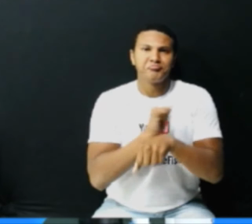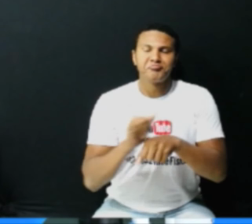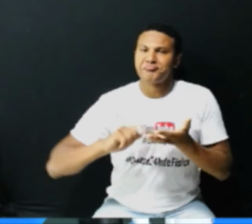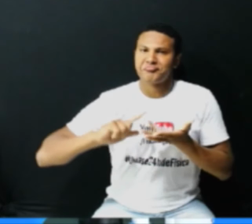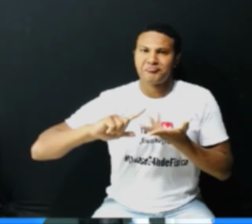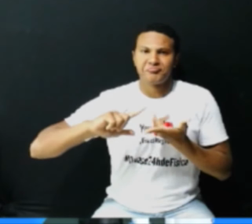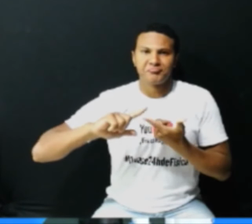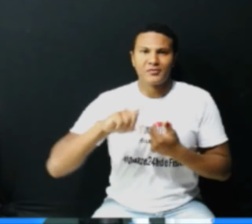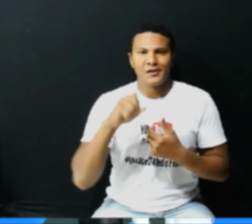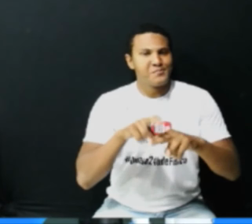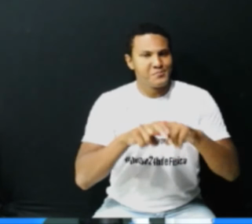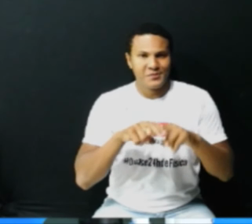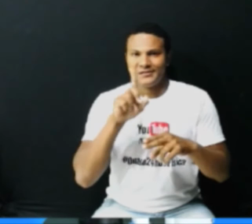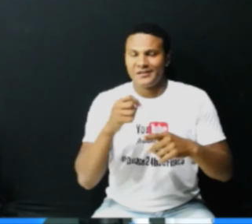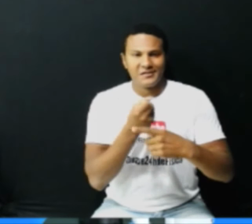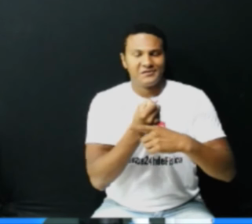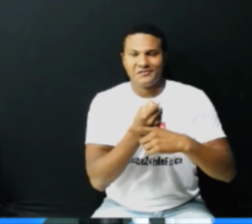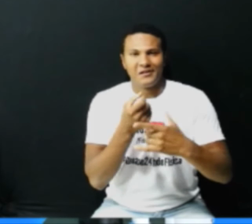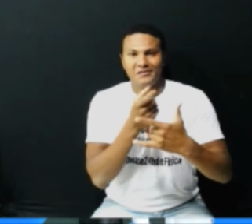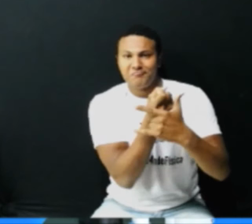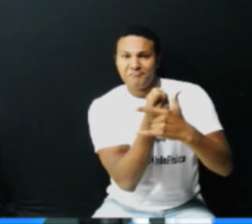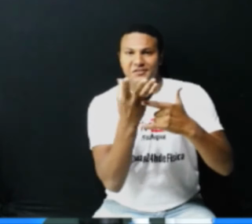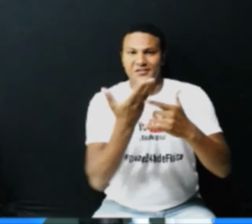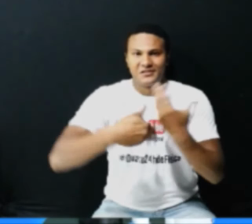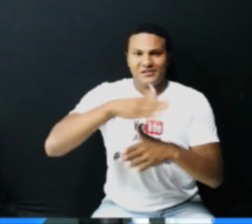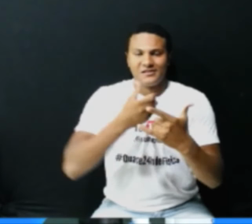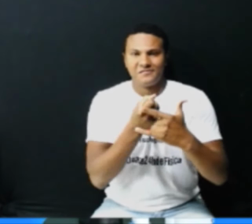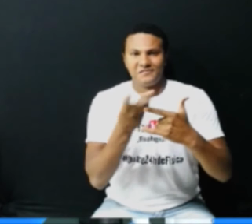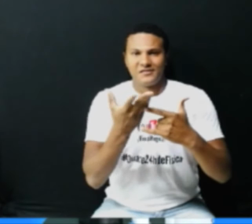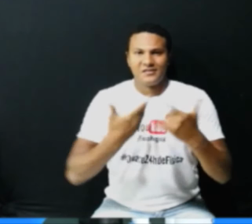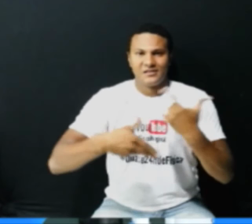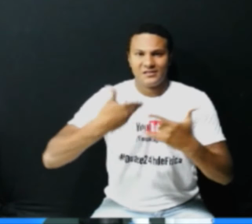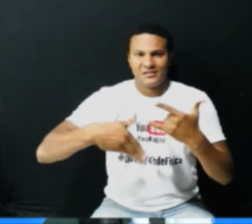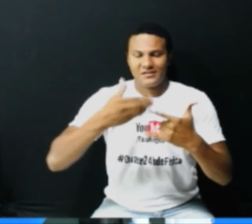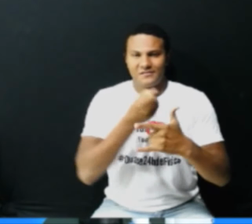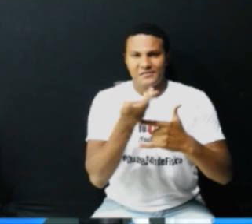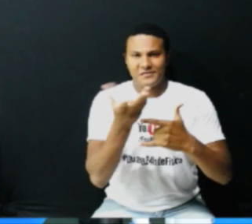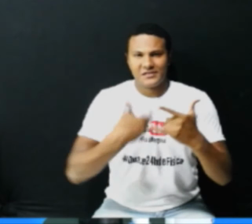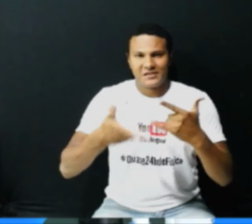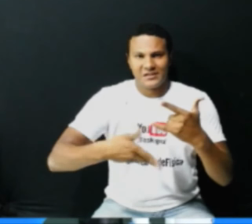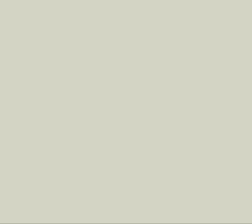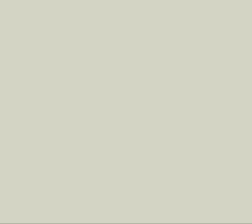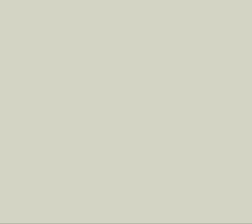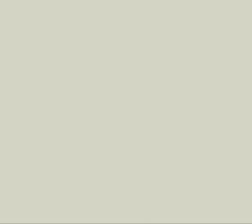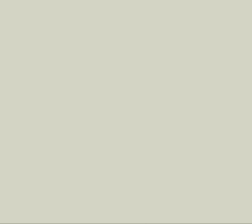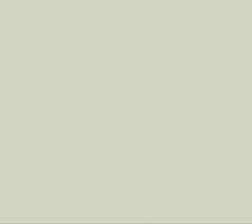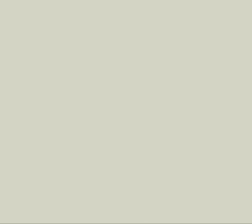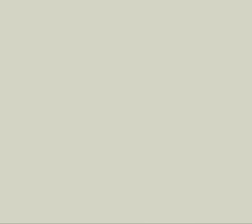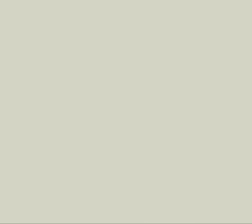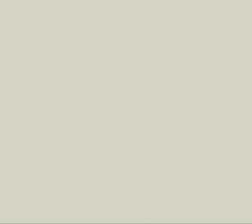Física Interativa, não tinha outro nome para ser. E caramba, massa demais. Mais uma satisfação minha.